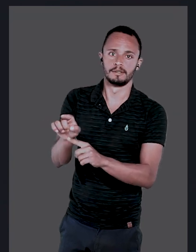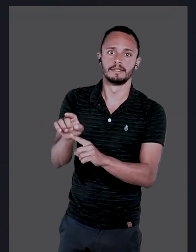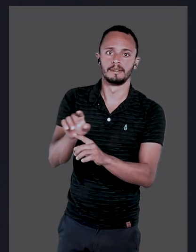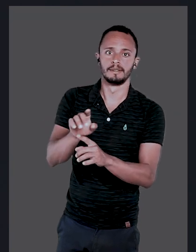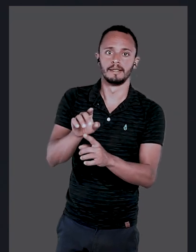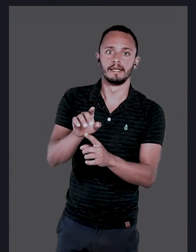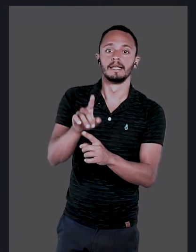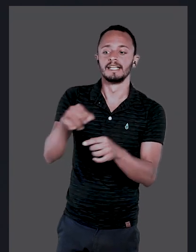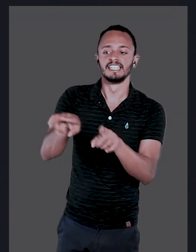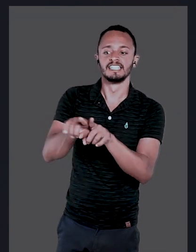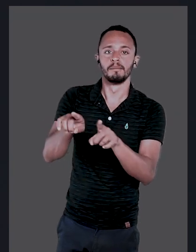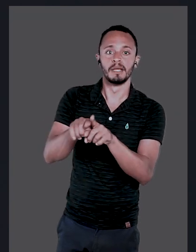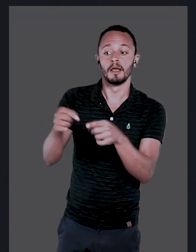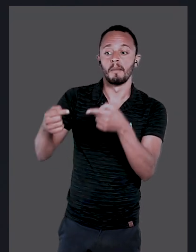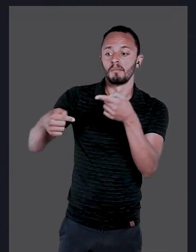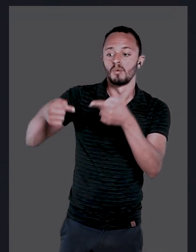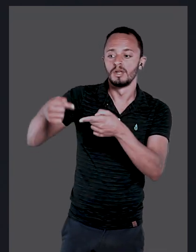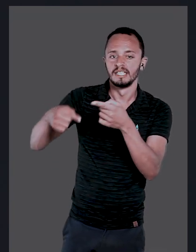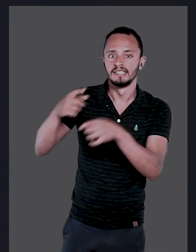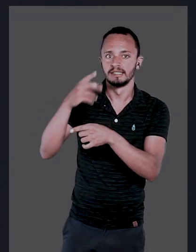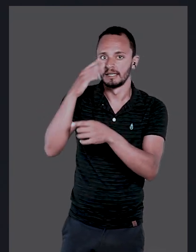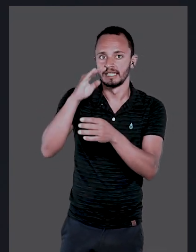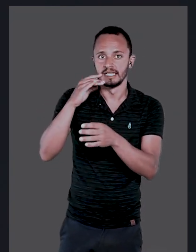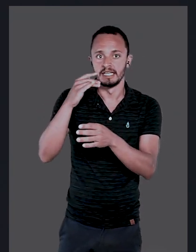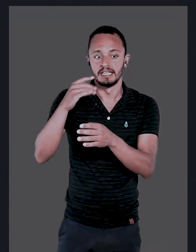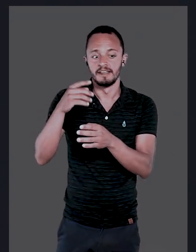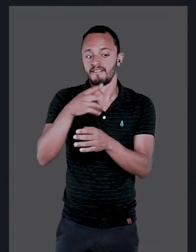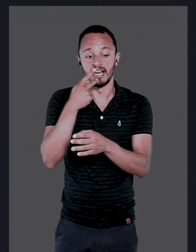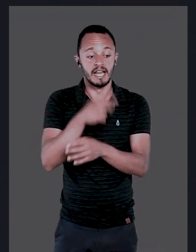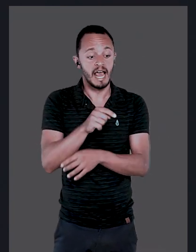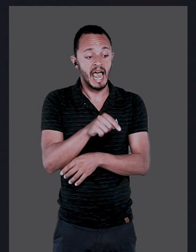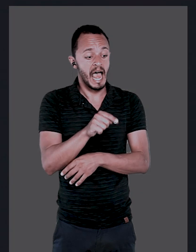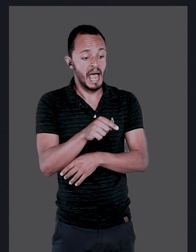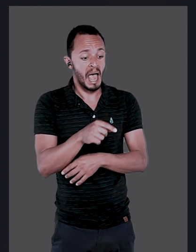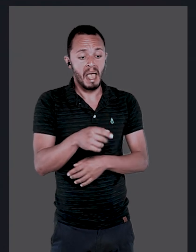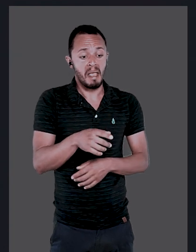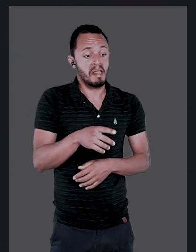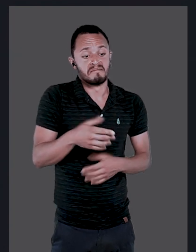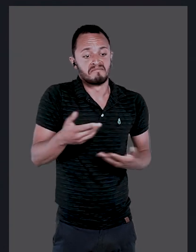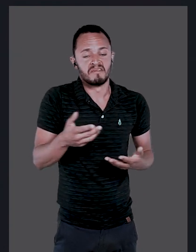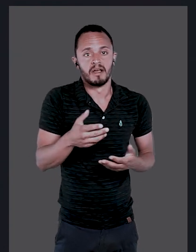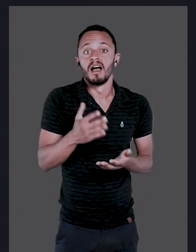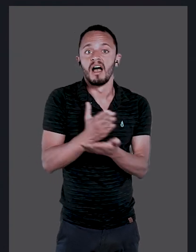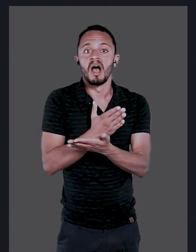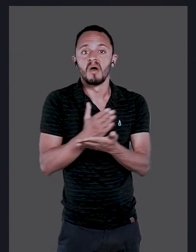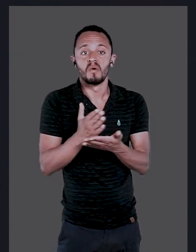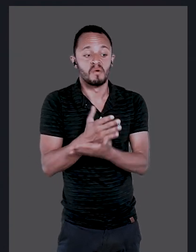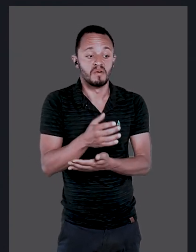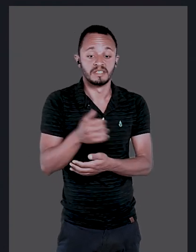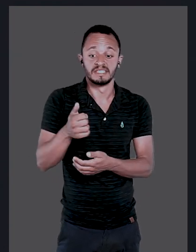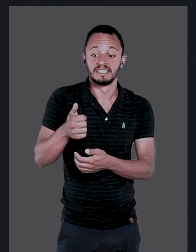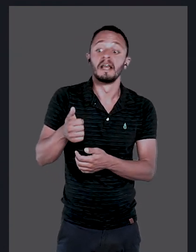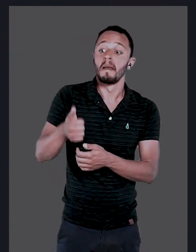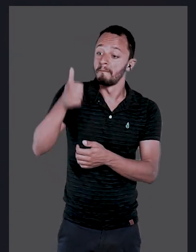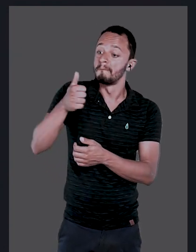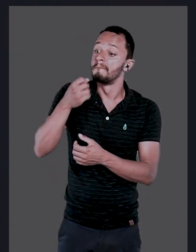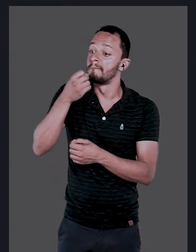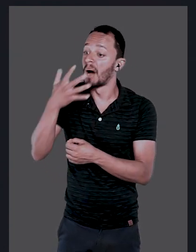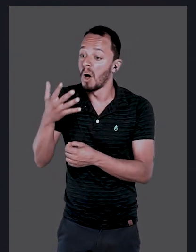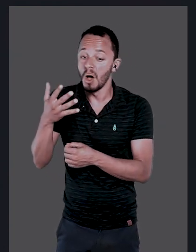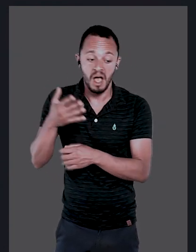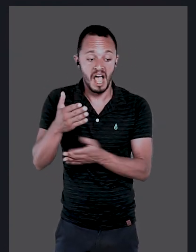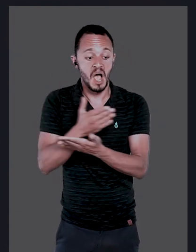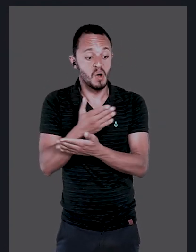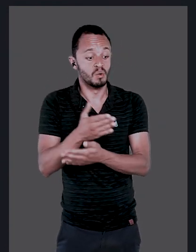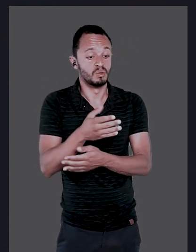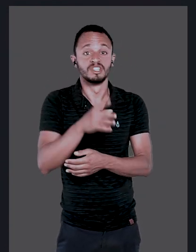toda a desumanidade, seja contra todas as políticas que acham que há pessoas que merecem